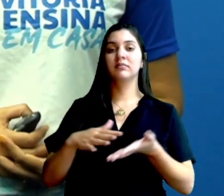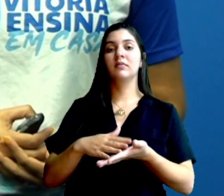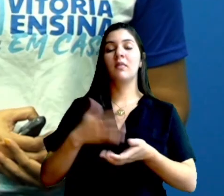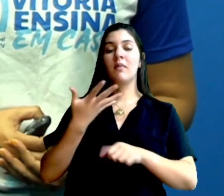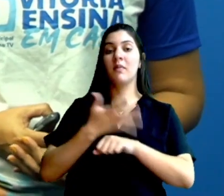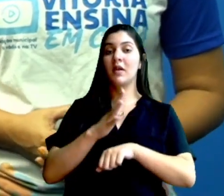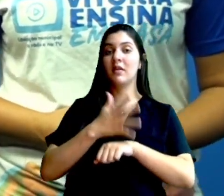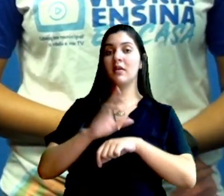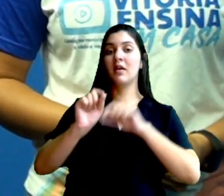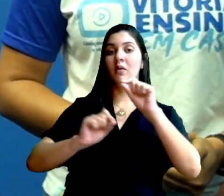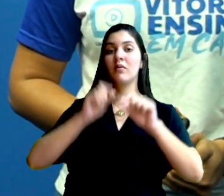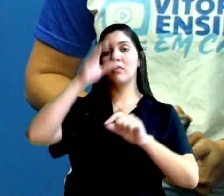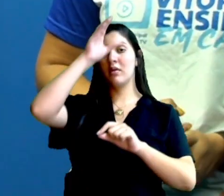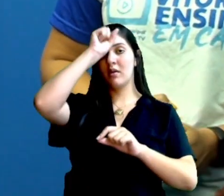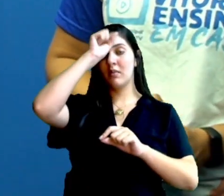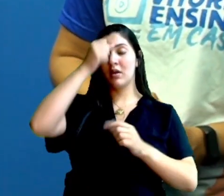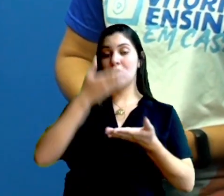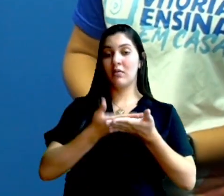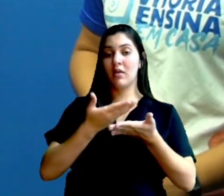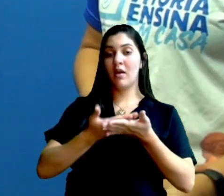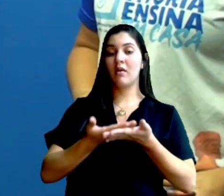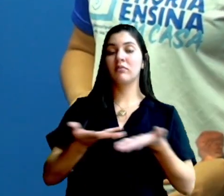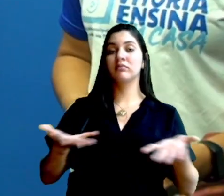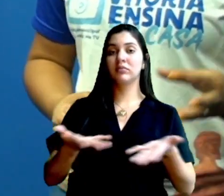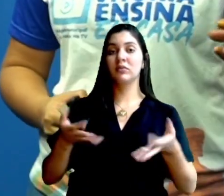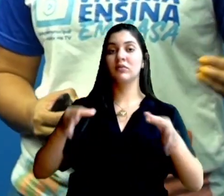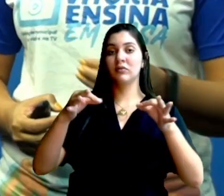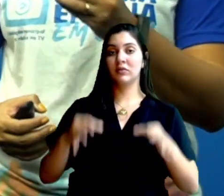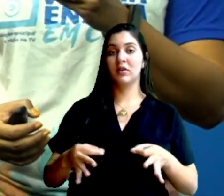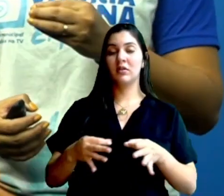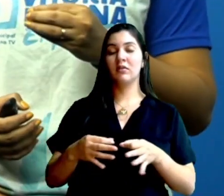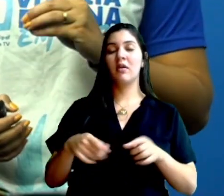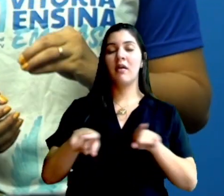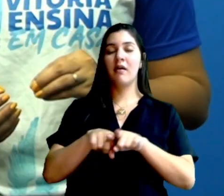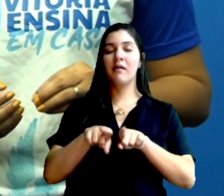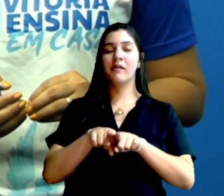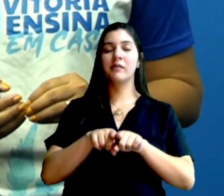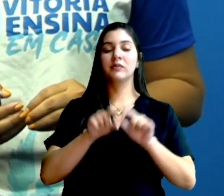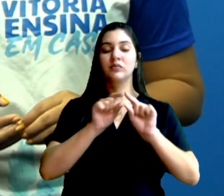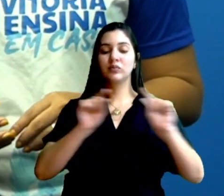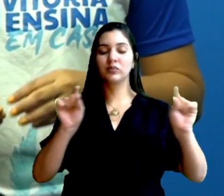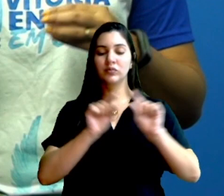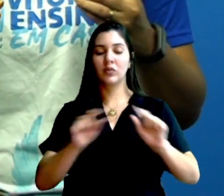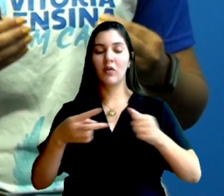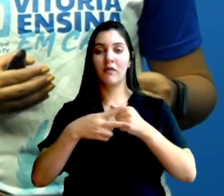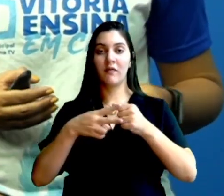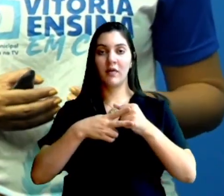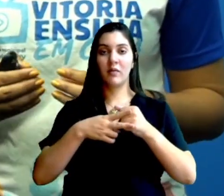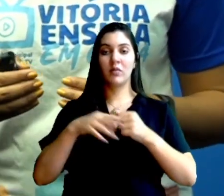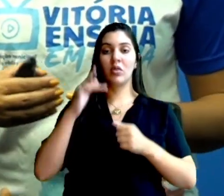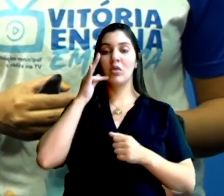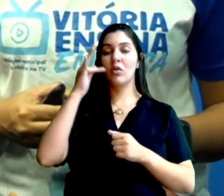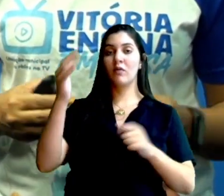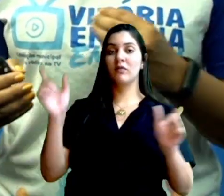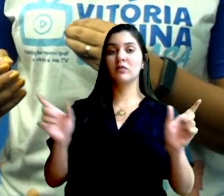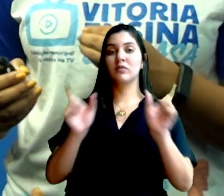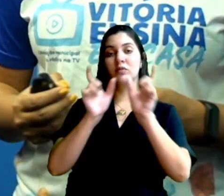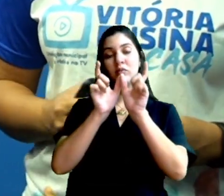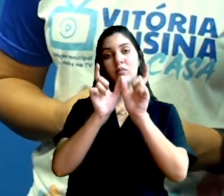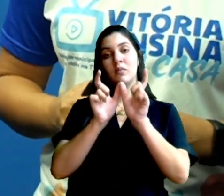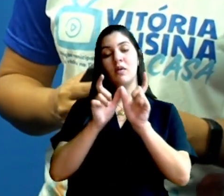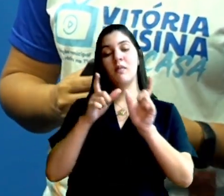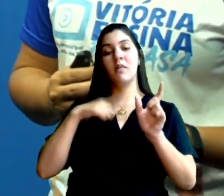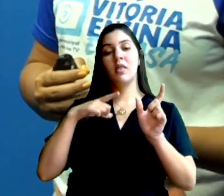para praticar o que a gente aprendeu na aula de hoje, tá certo? A gente vai conjugar os verbos no futuro composto